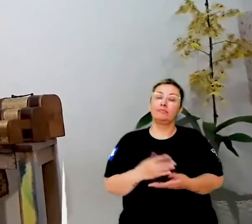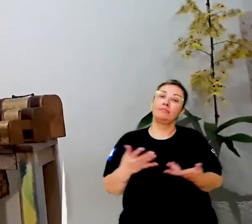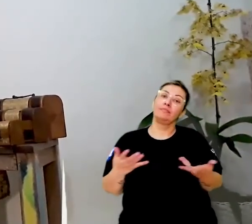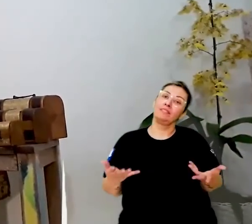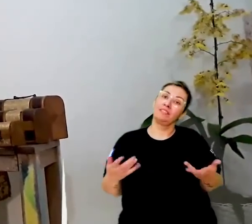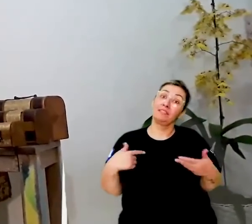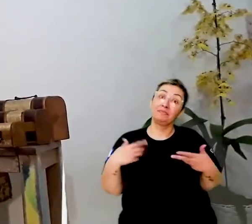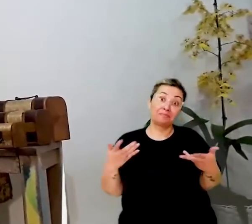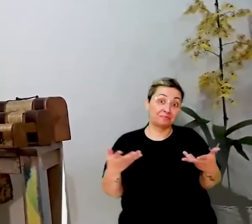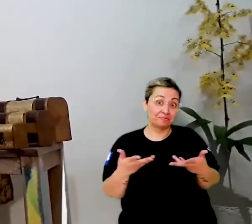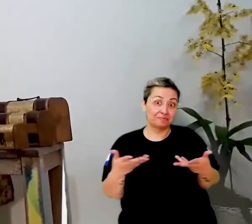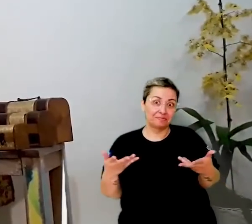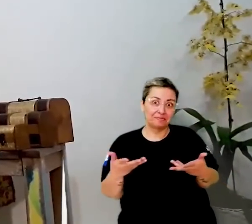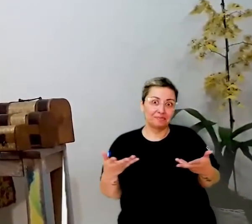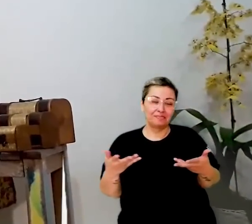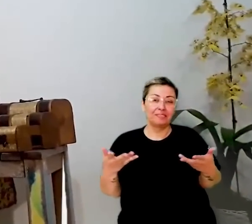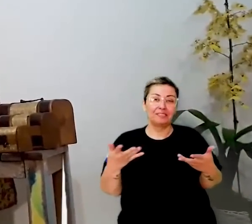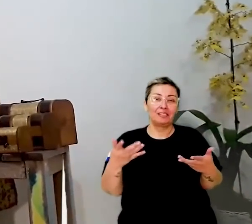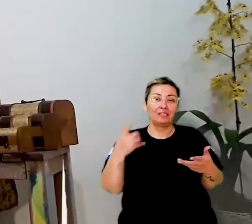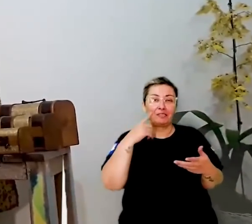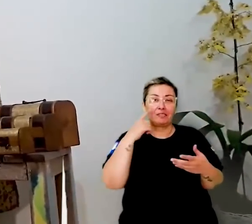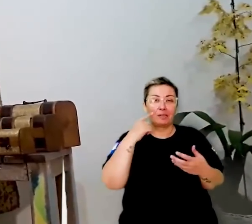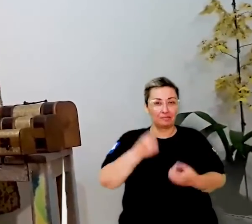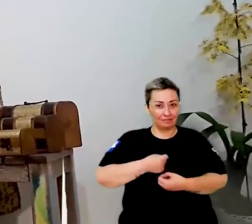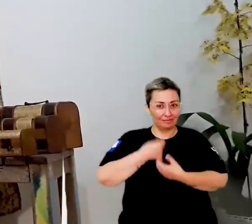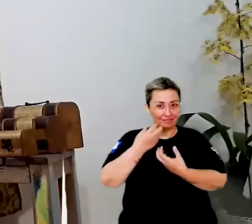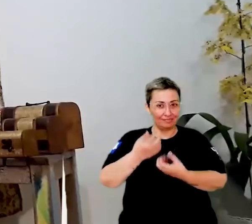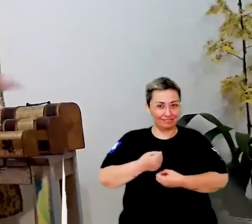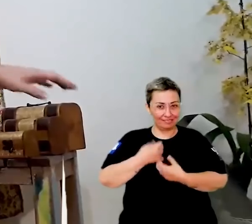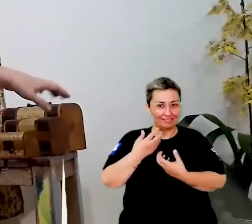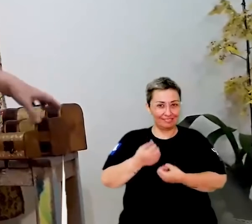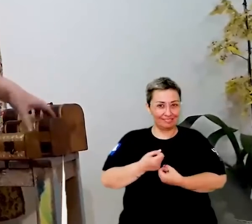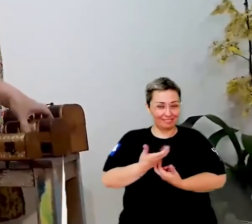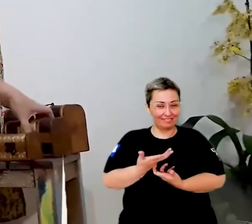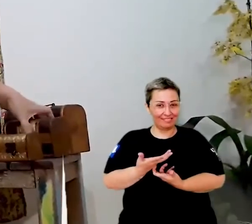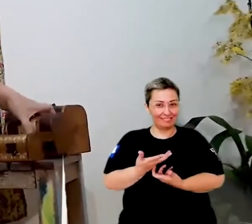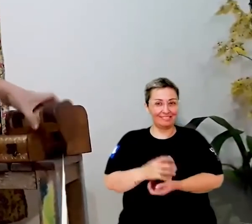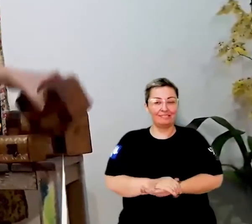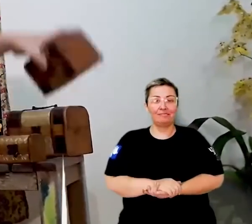E agora? Vamos recitar?